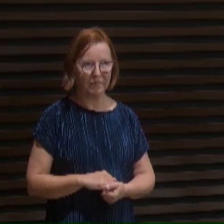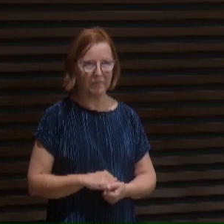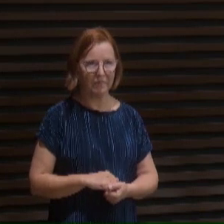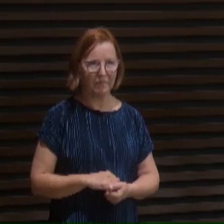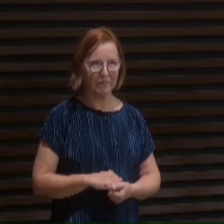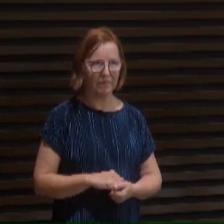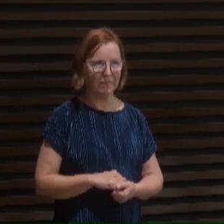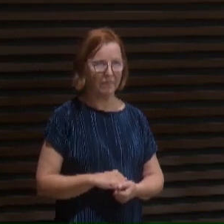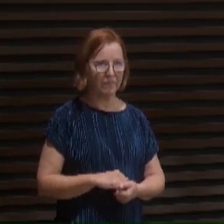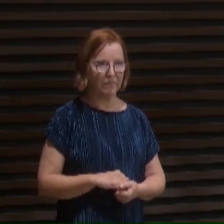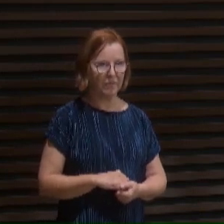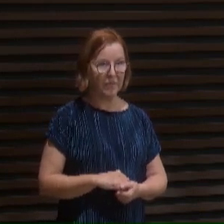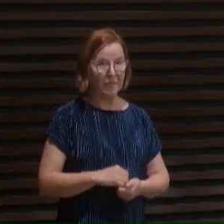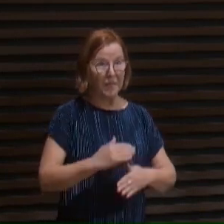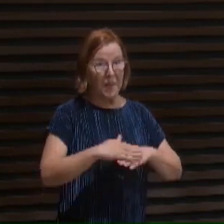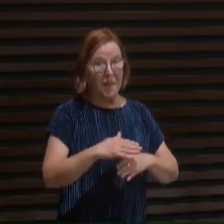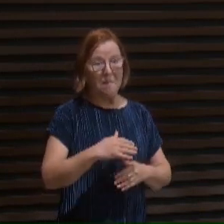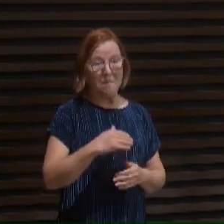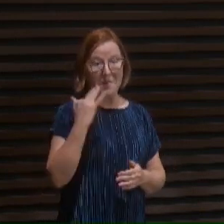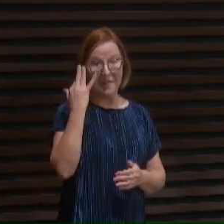A mais bela flor